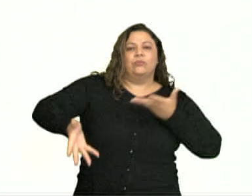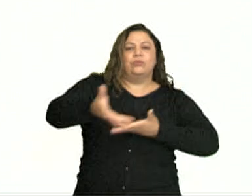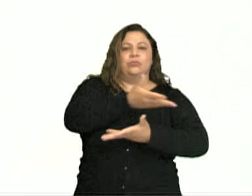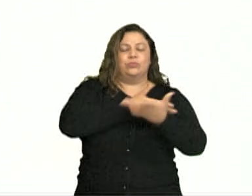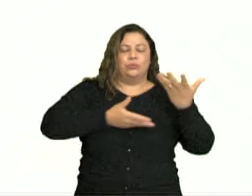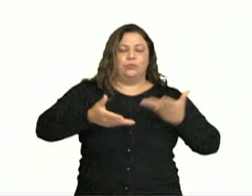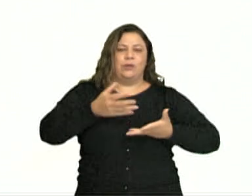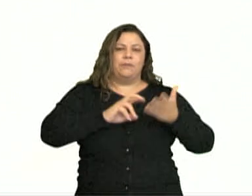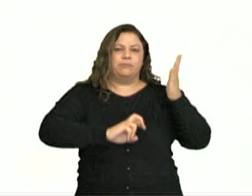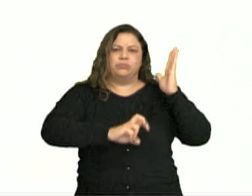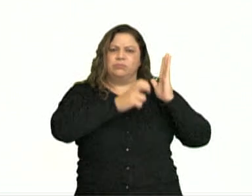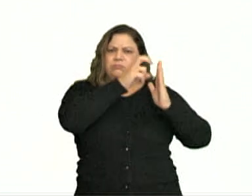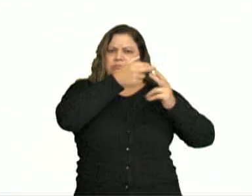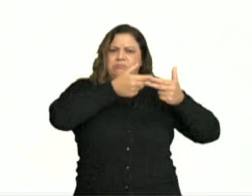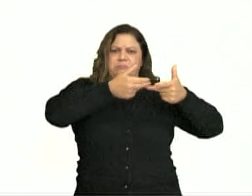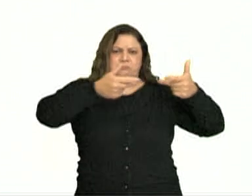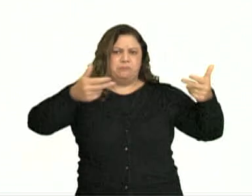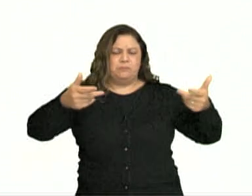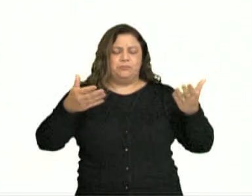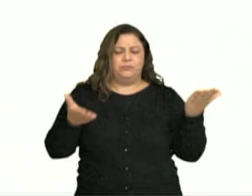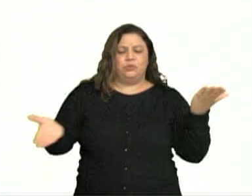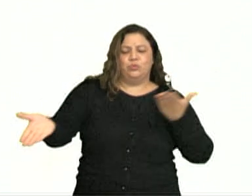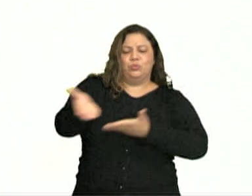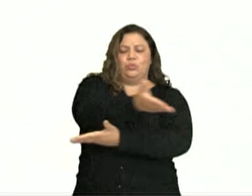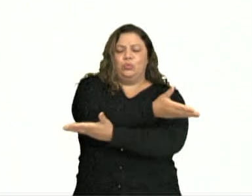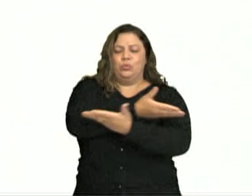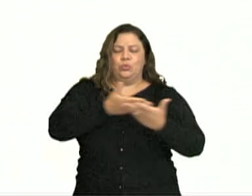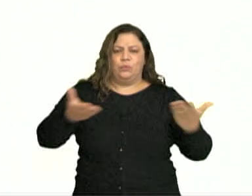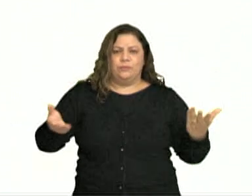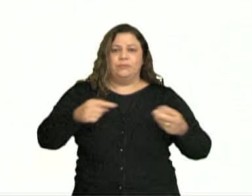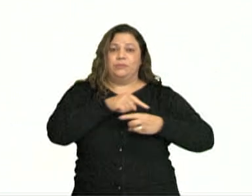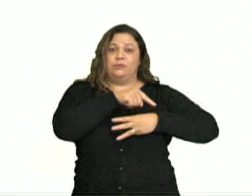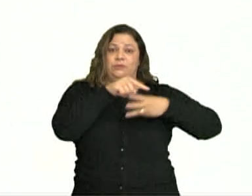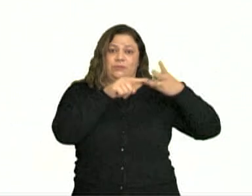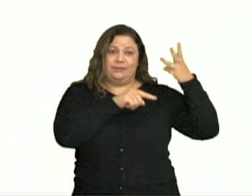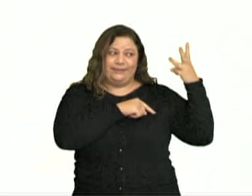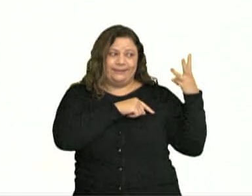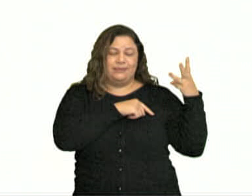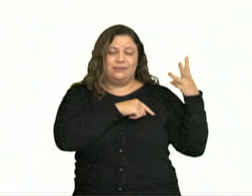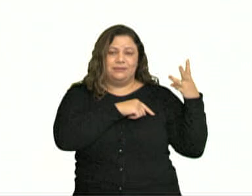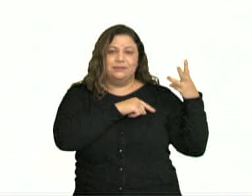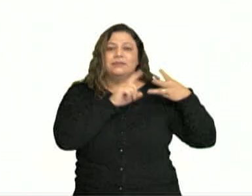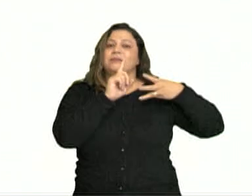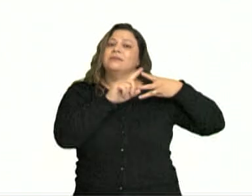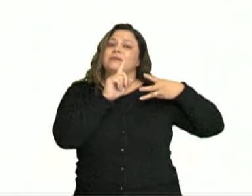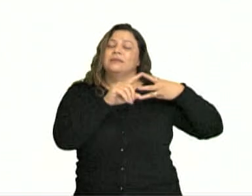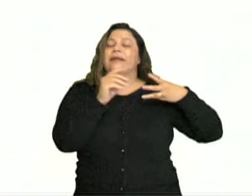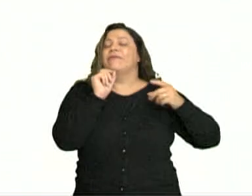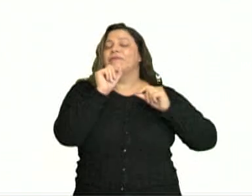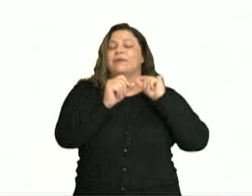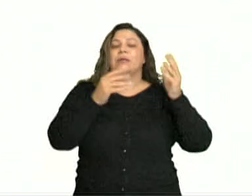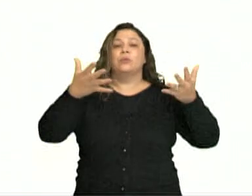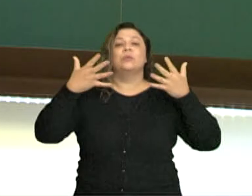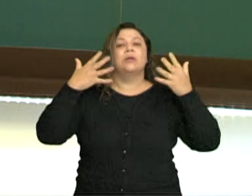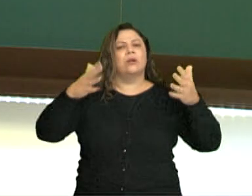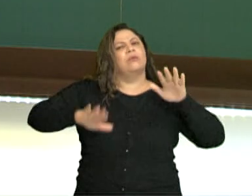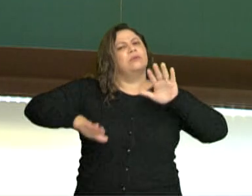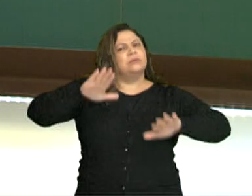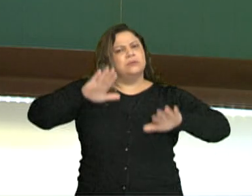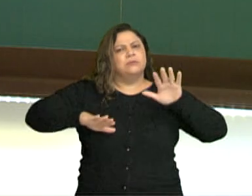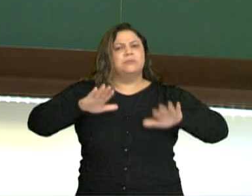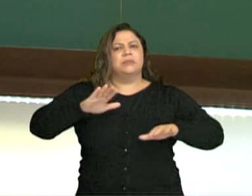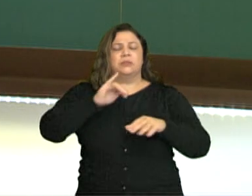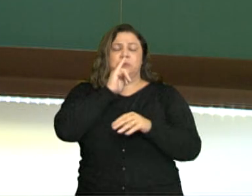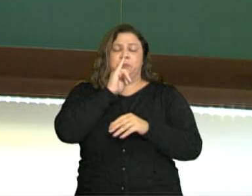de um corpo a outro e podem ocorrer de três maneiras. Então, quando a gente está falando de calor, depende da massa. Então, se eu tenho uma